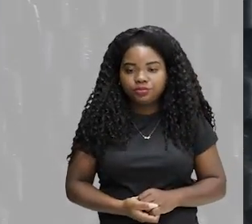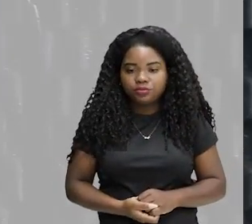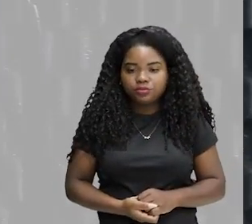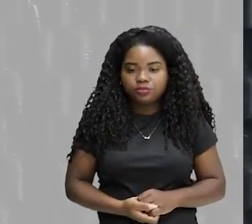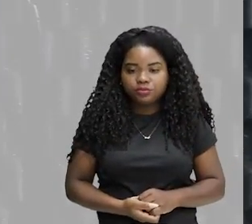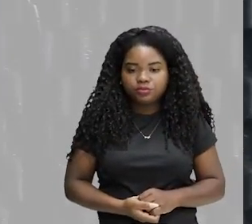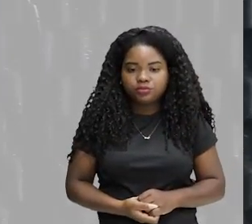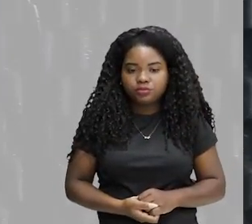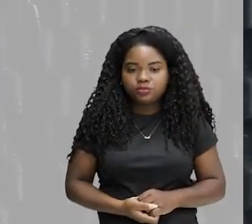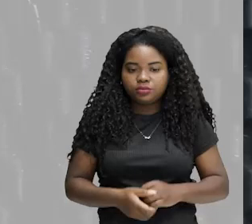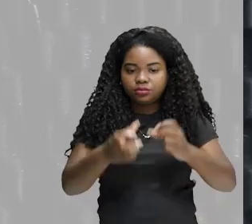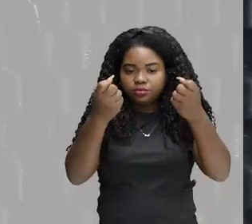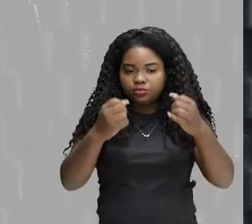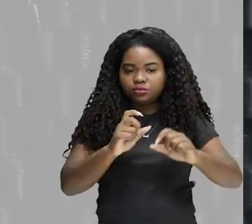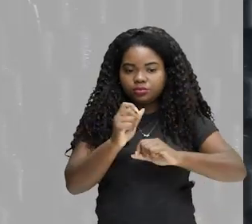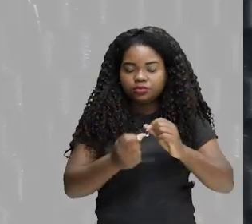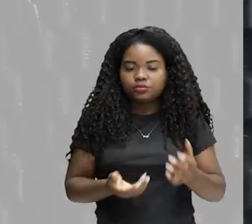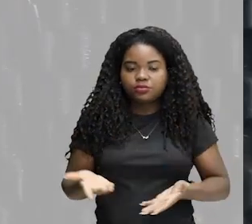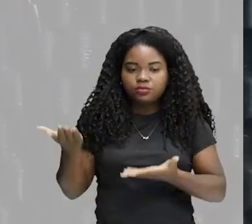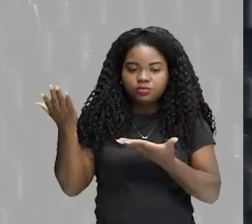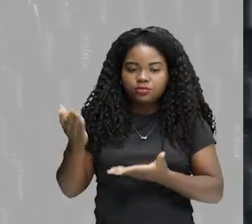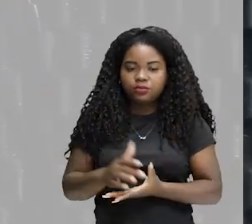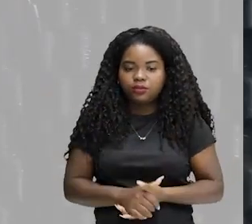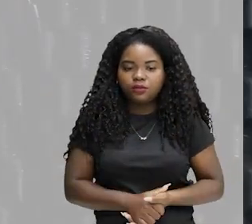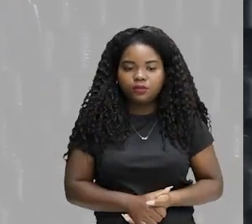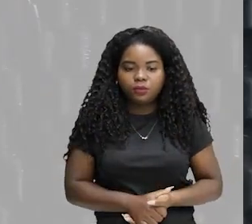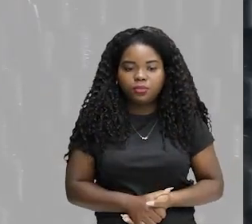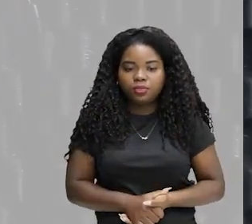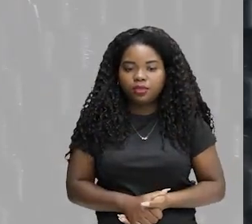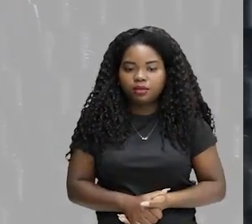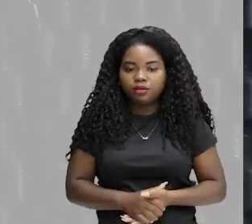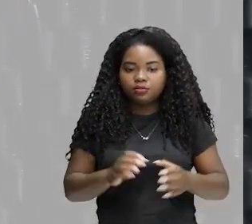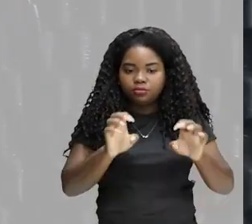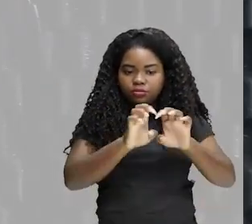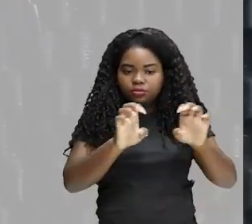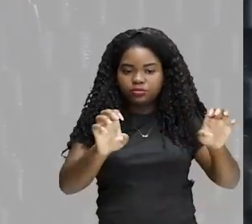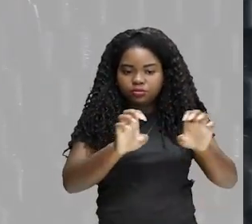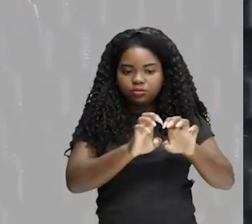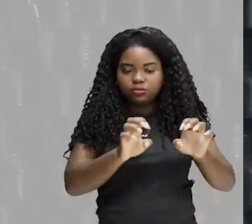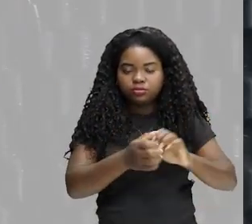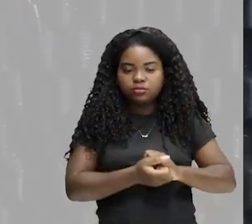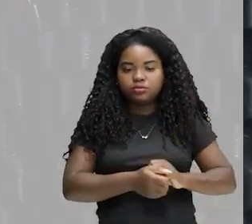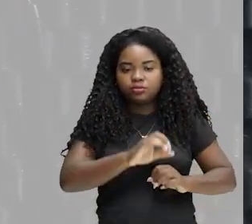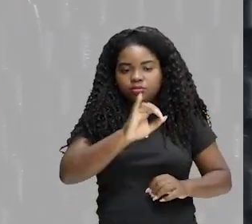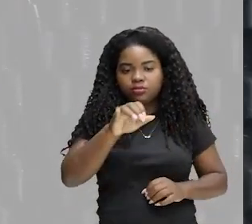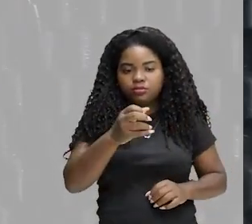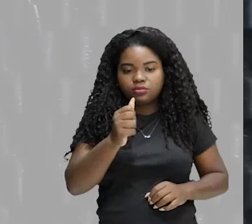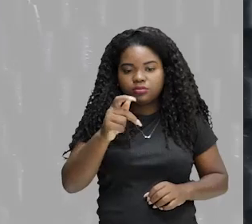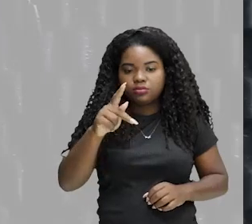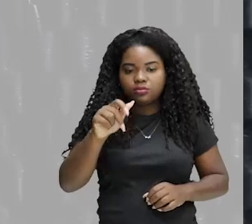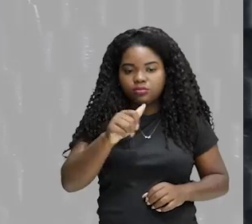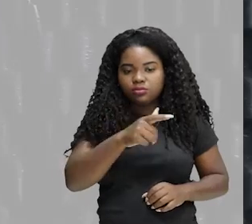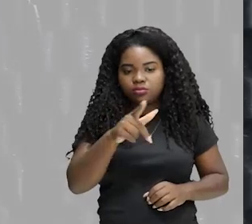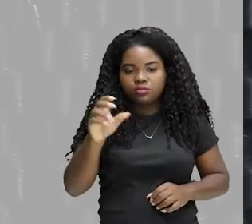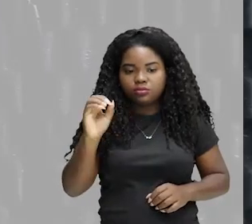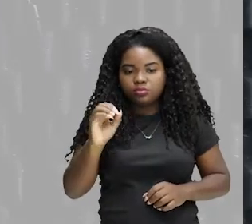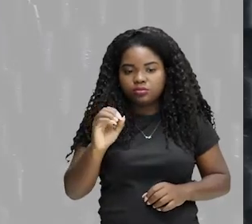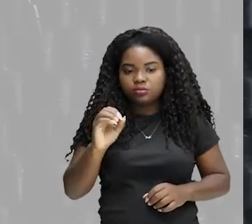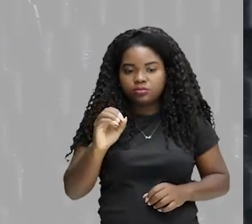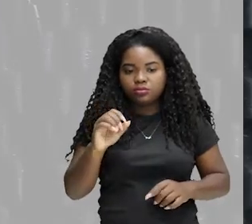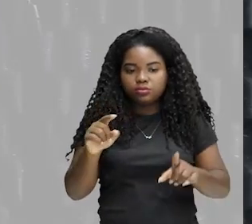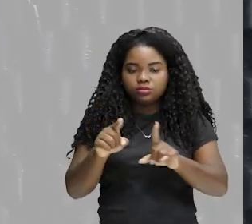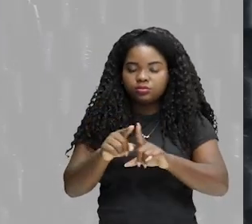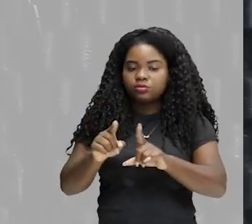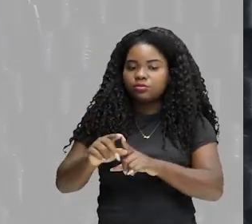questão. Diz o seguinte: nós vamos montar, né, as equações tanto para o Japão quanto para a Argentina.